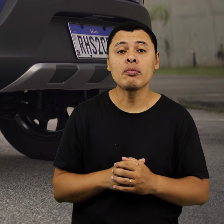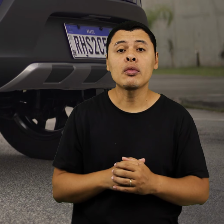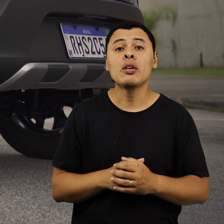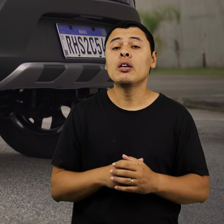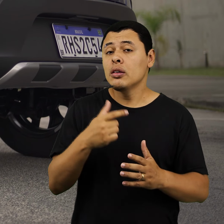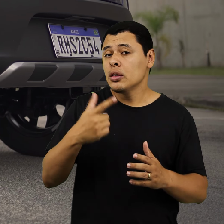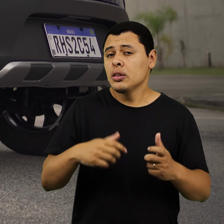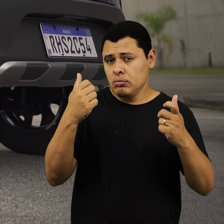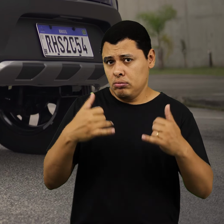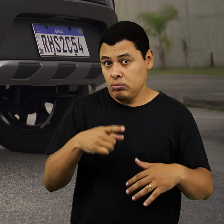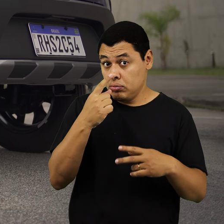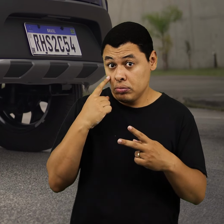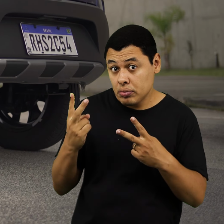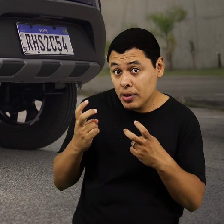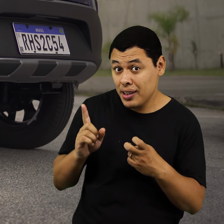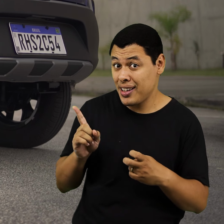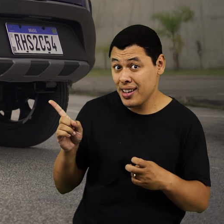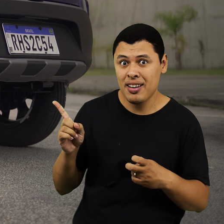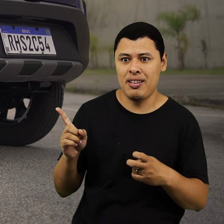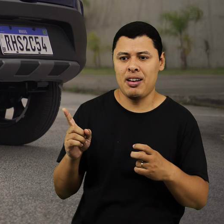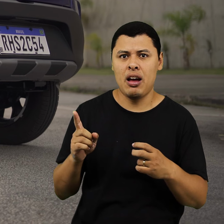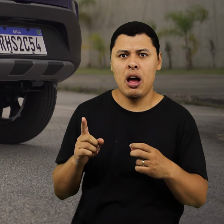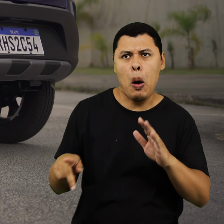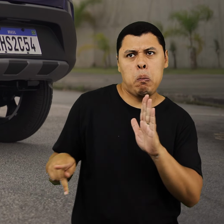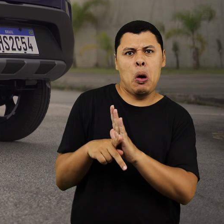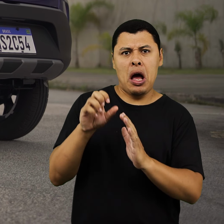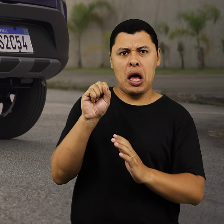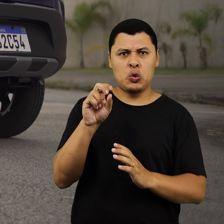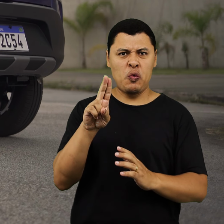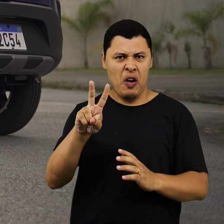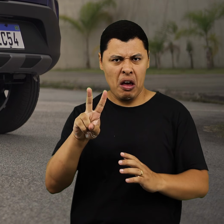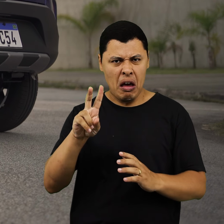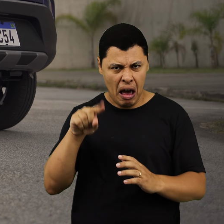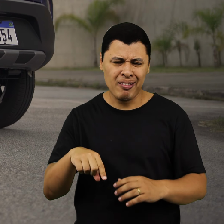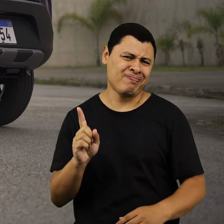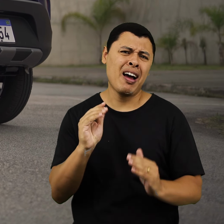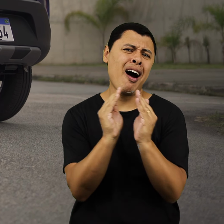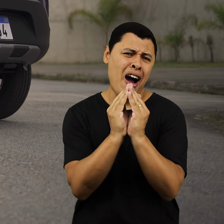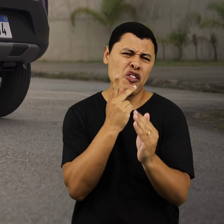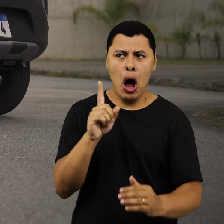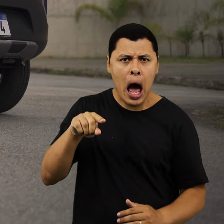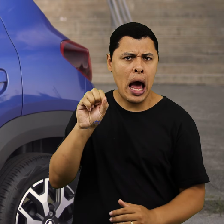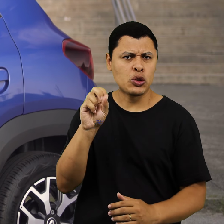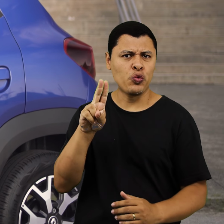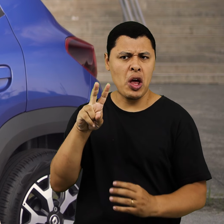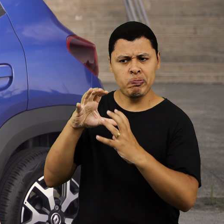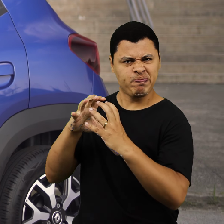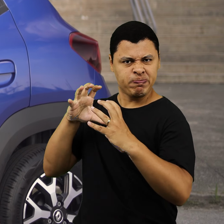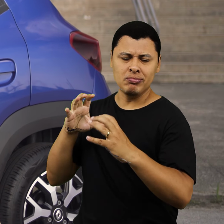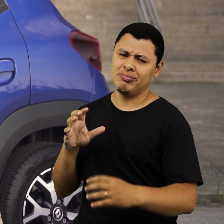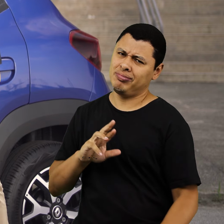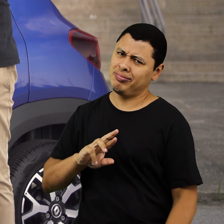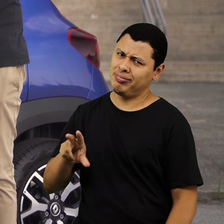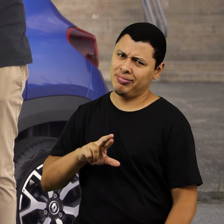é importante você notar que esse carro aqui não tem nada de SUV dos compactos como a Renault diz, né? Isso é só uma jogada lúdica, mas